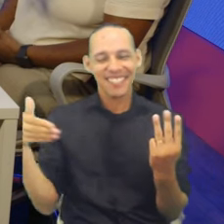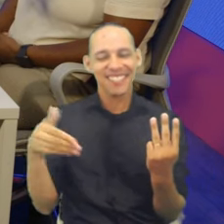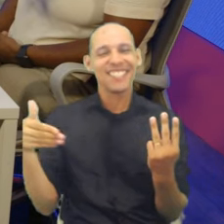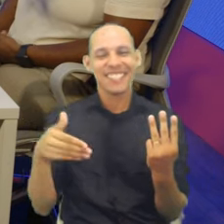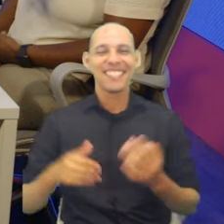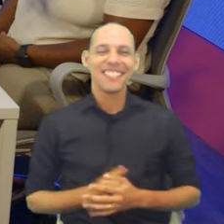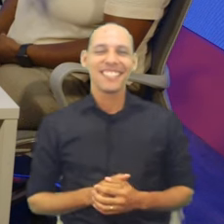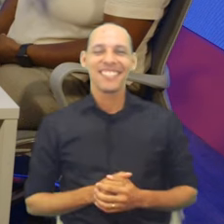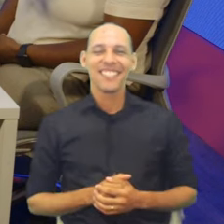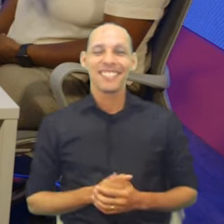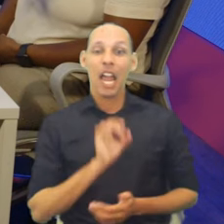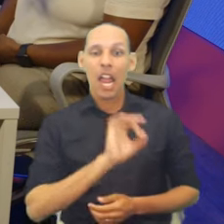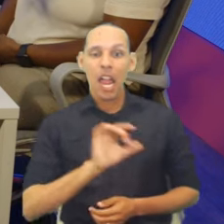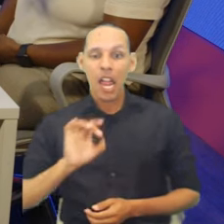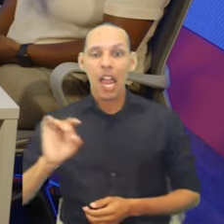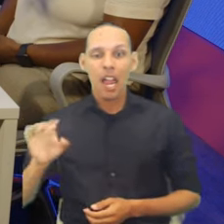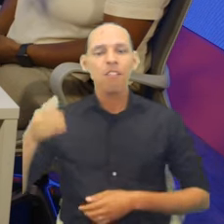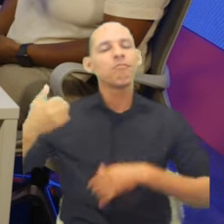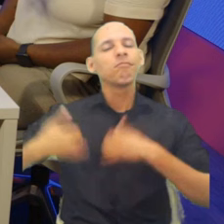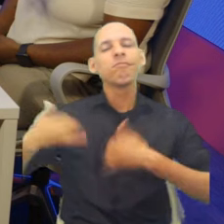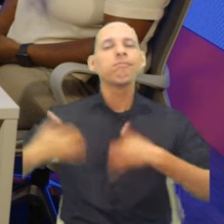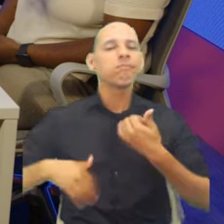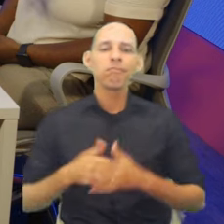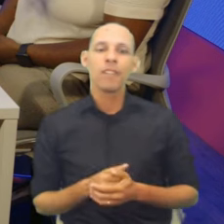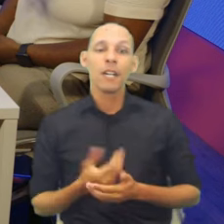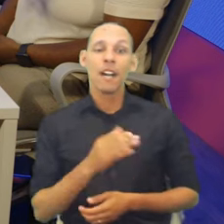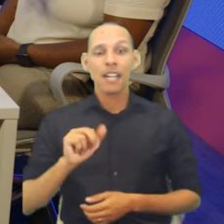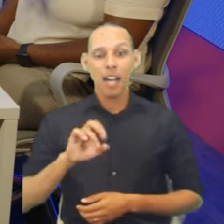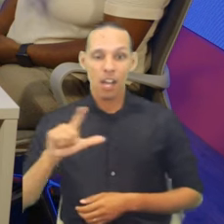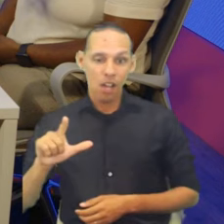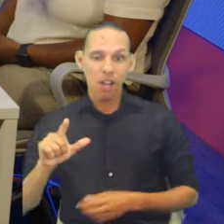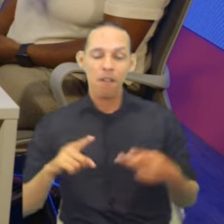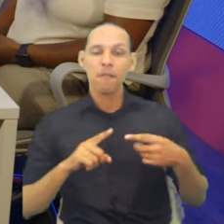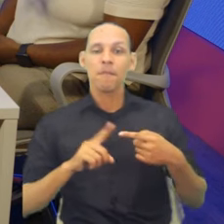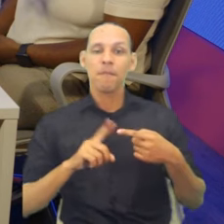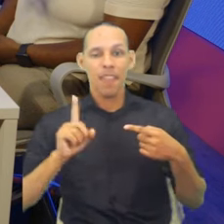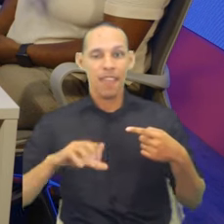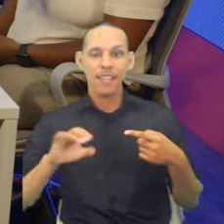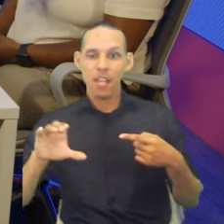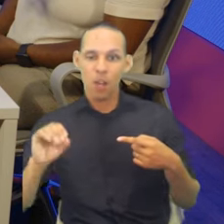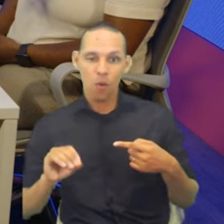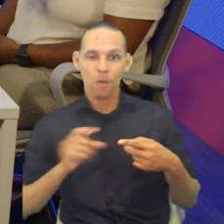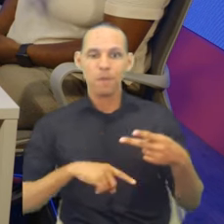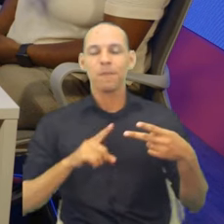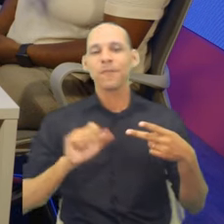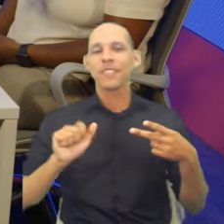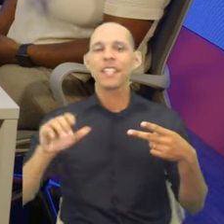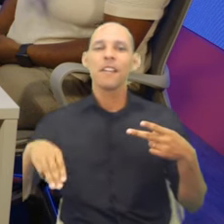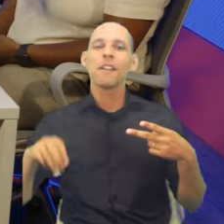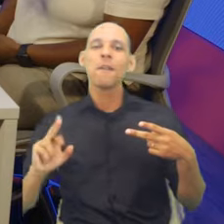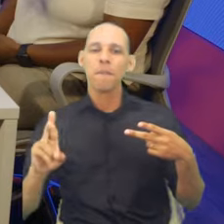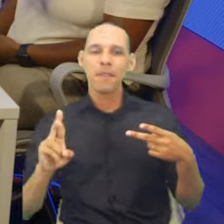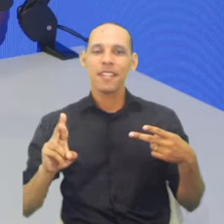vinda Carol ignarra ce e sócia fundadora do grupo talento incluir almer Nascimento diretor da associação